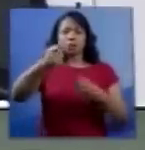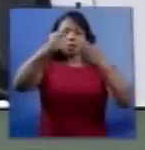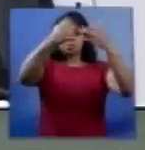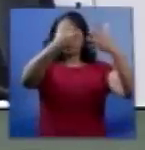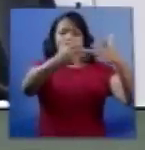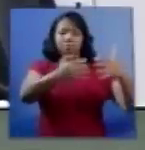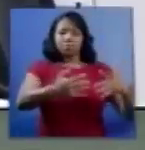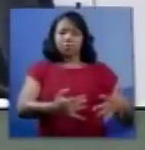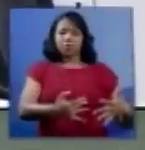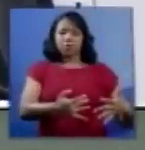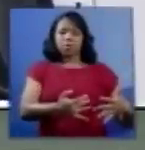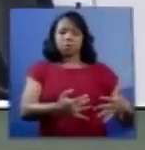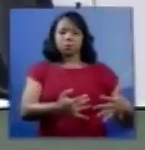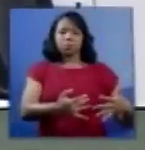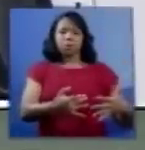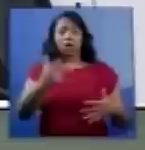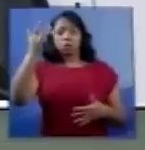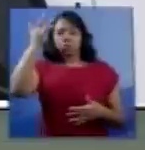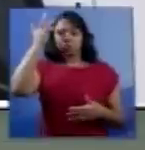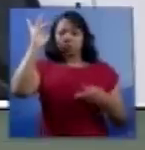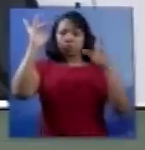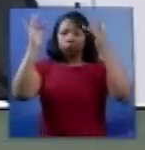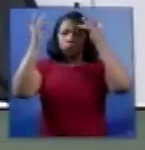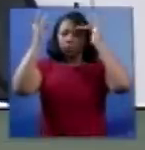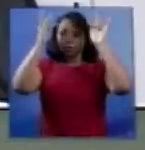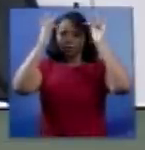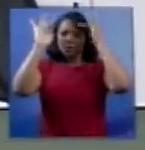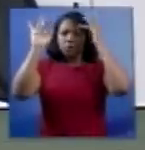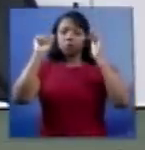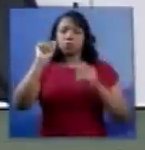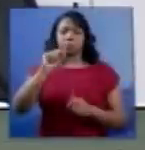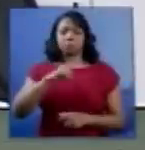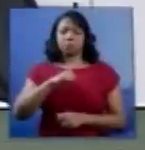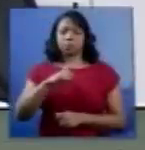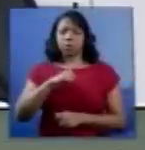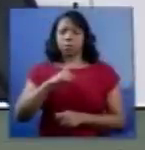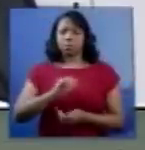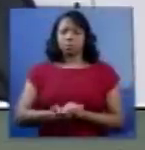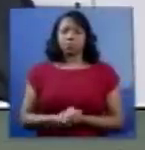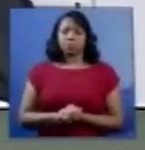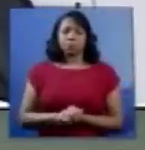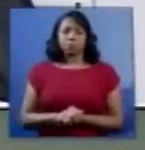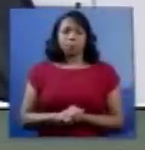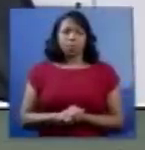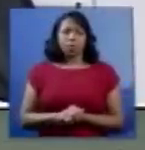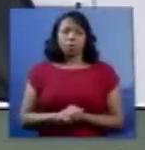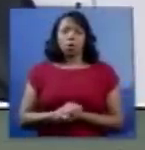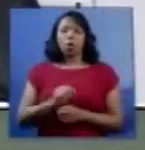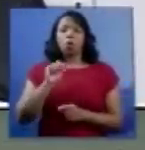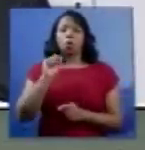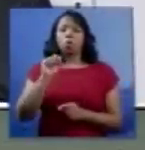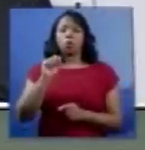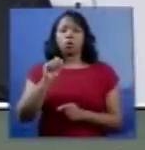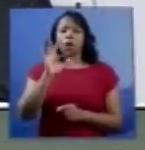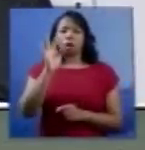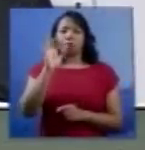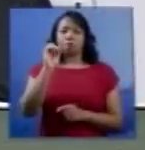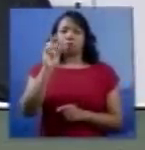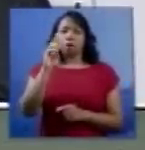esclareça possíveis dúvid das existentes Ah o que é